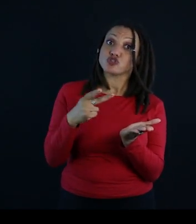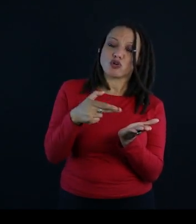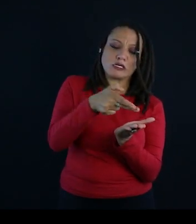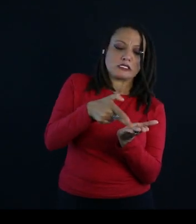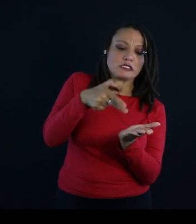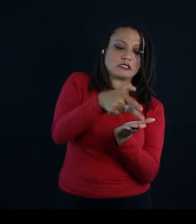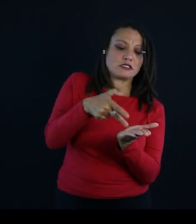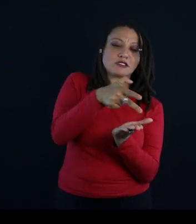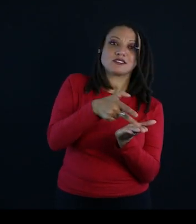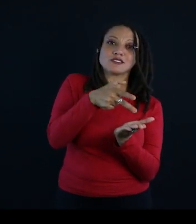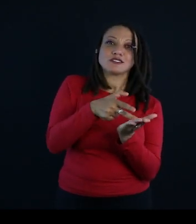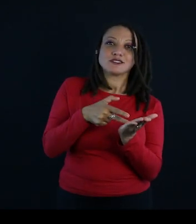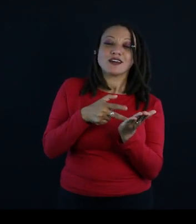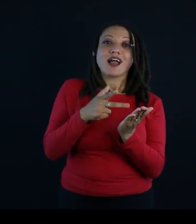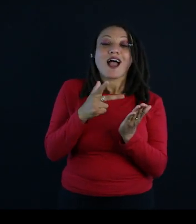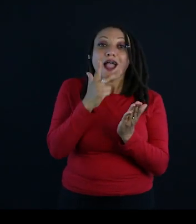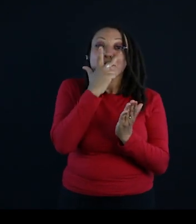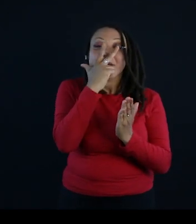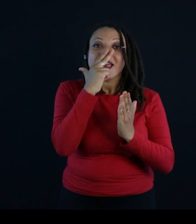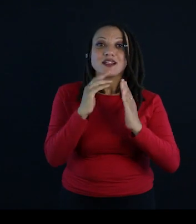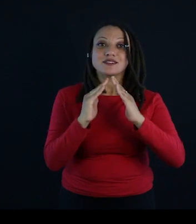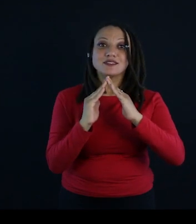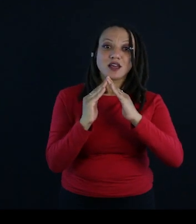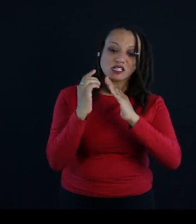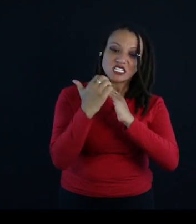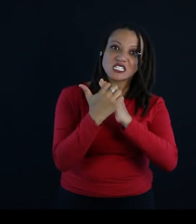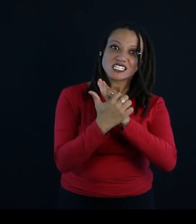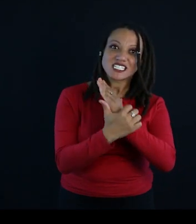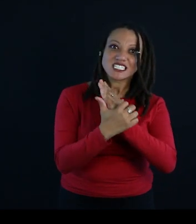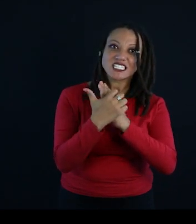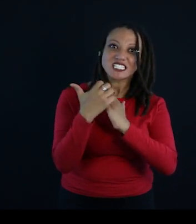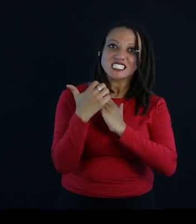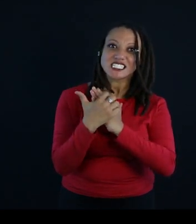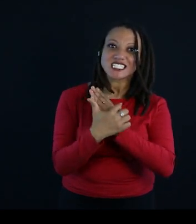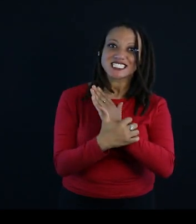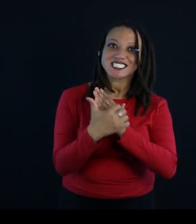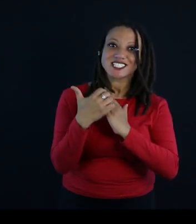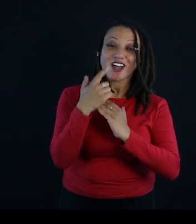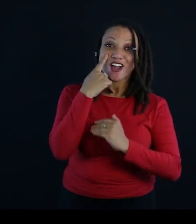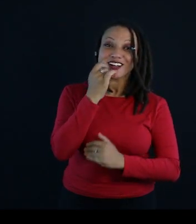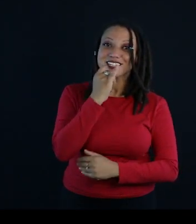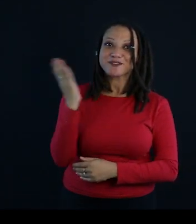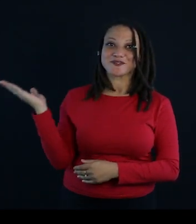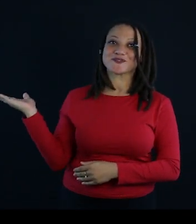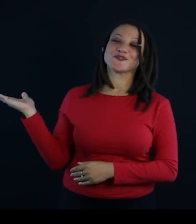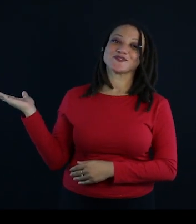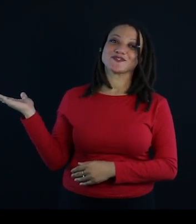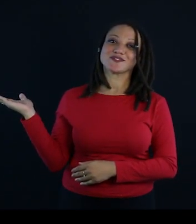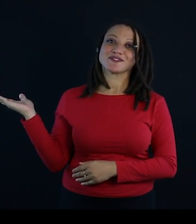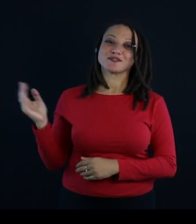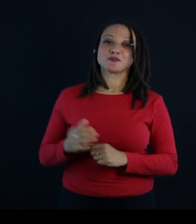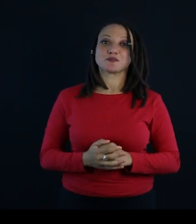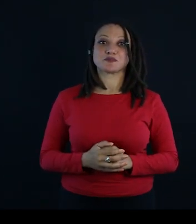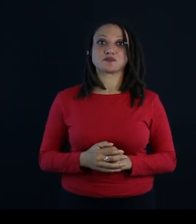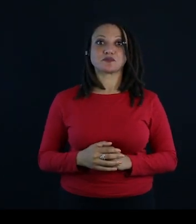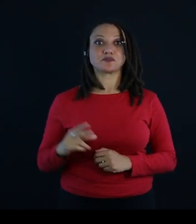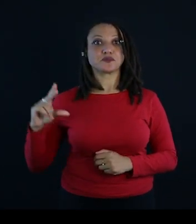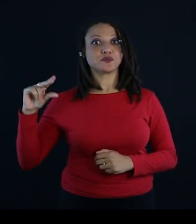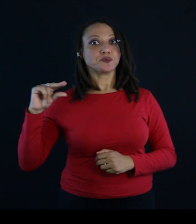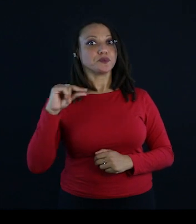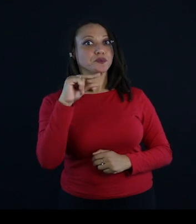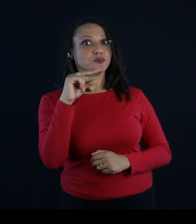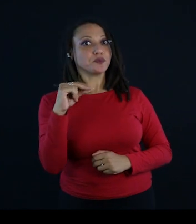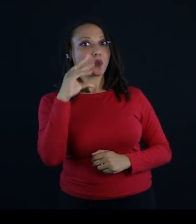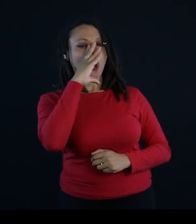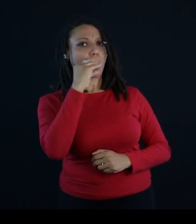fazer com tesoura e pode realmente cortar papel, papelão e cobrir aqui. E aí, ó, fica assim. Aí